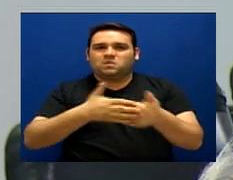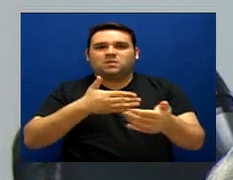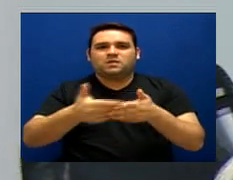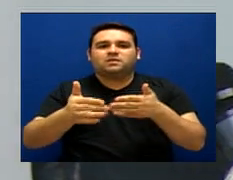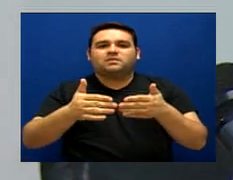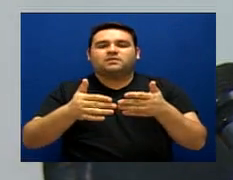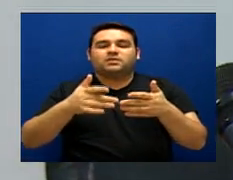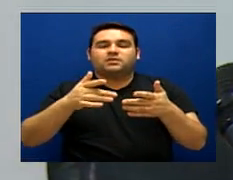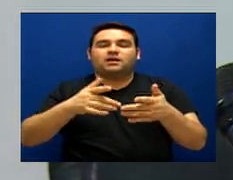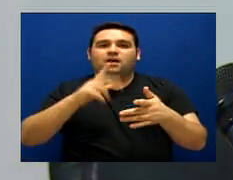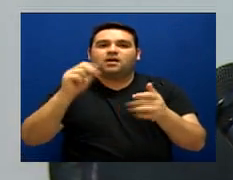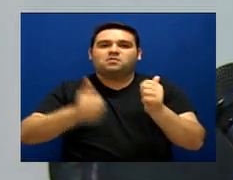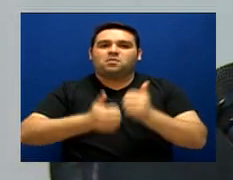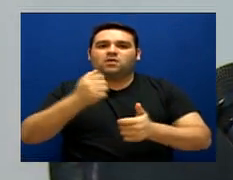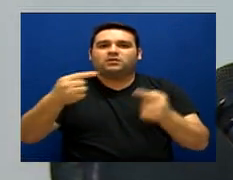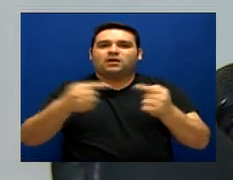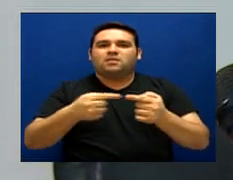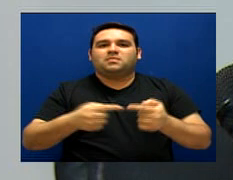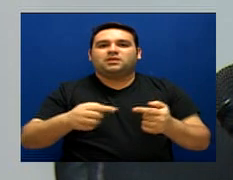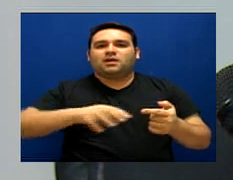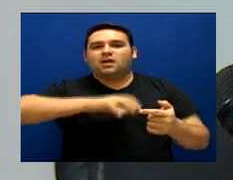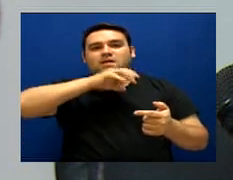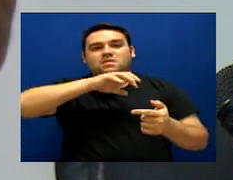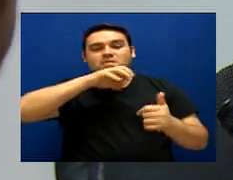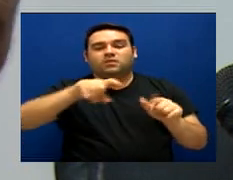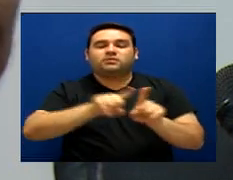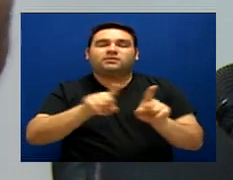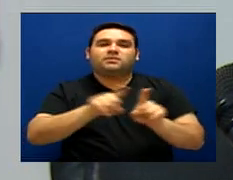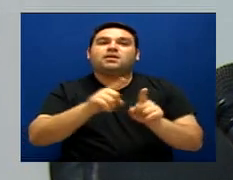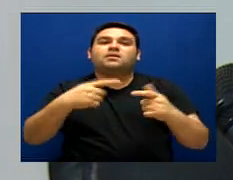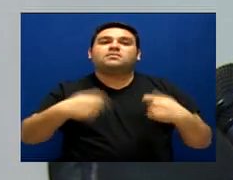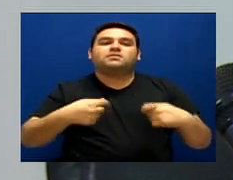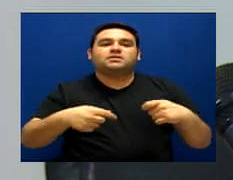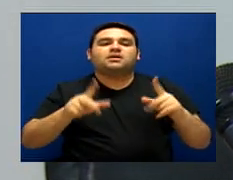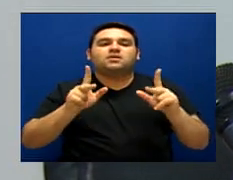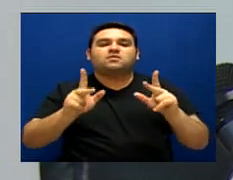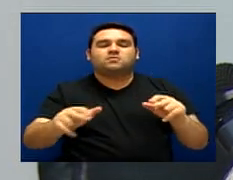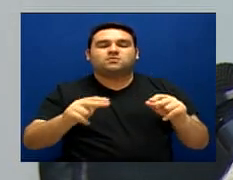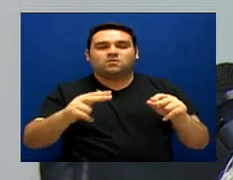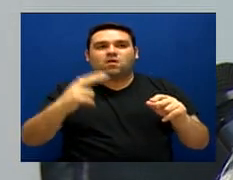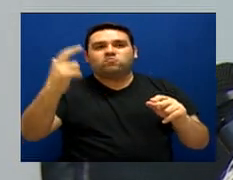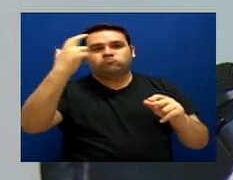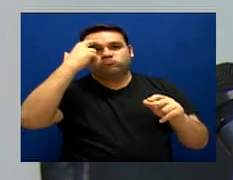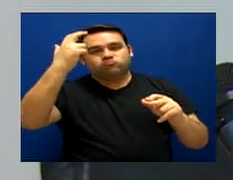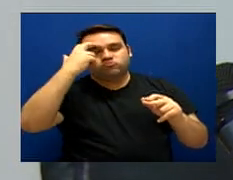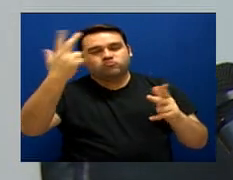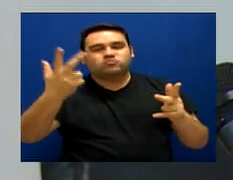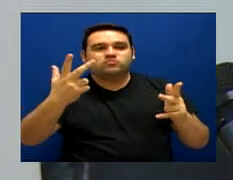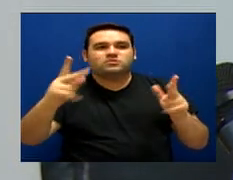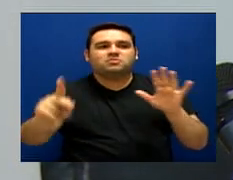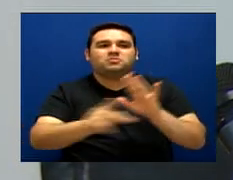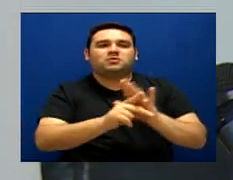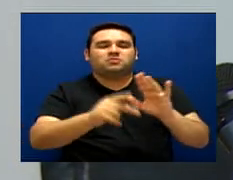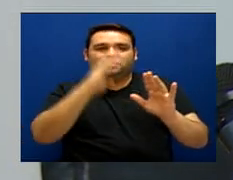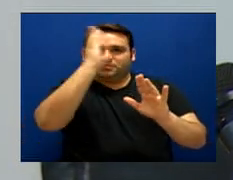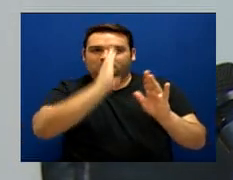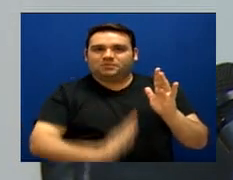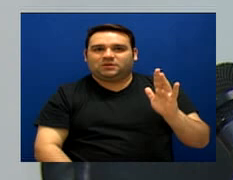ação desportiva que tenha animais e que sejam consideradas patrimônio cultural